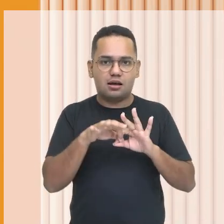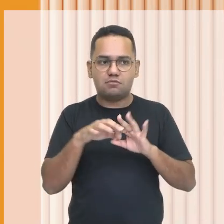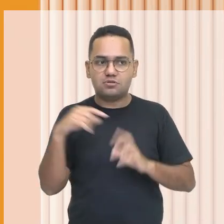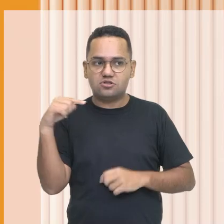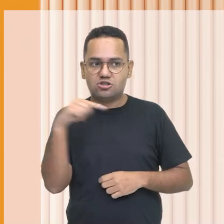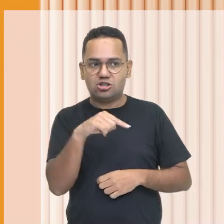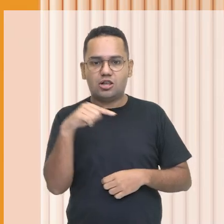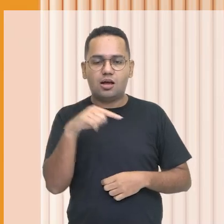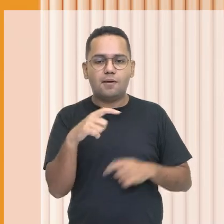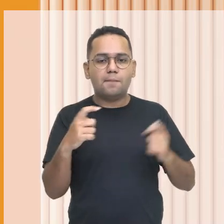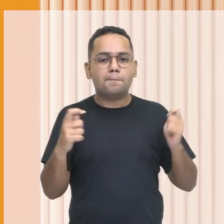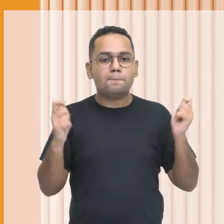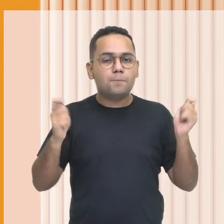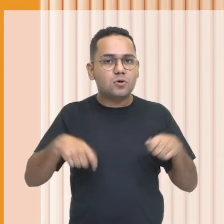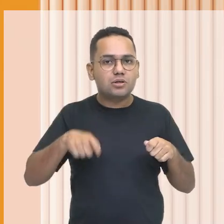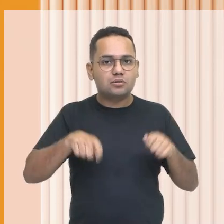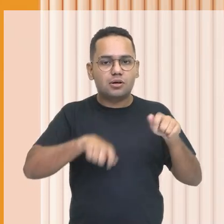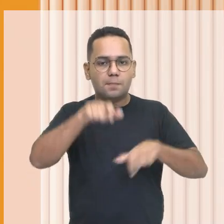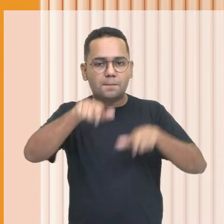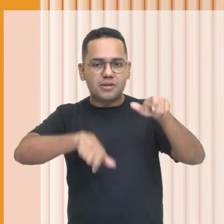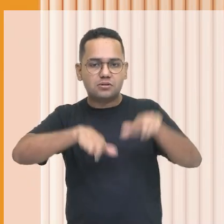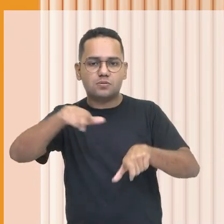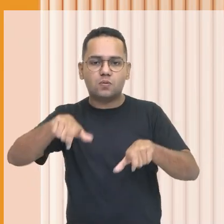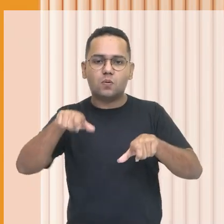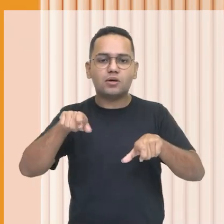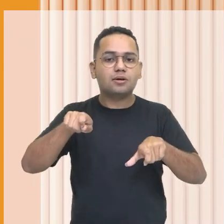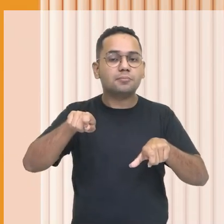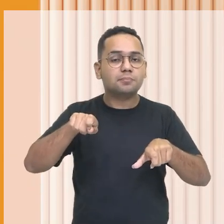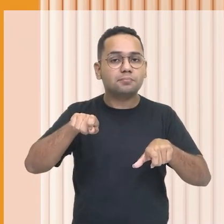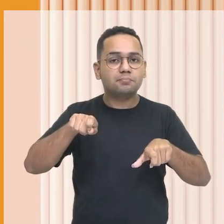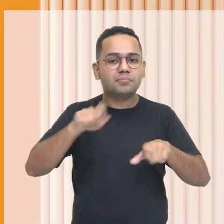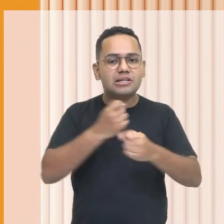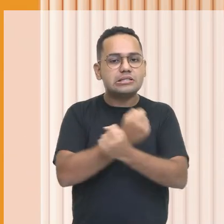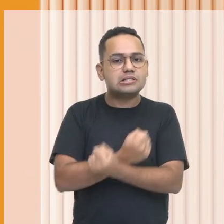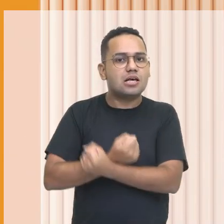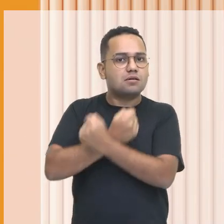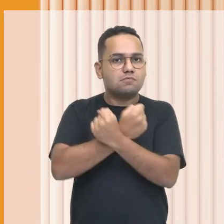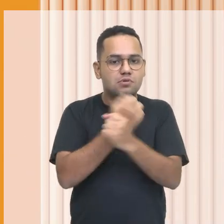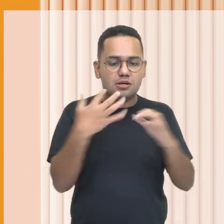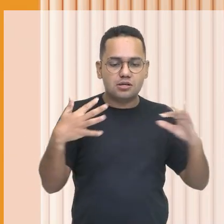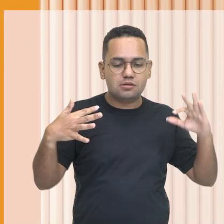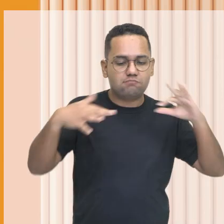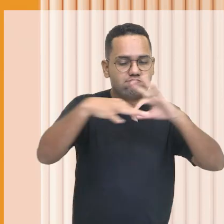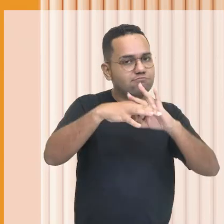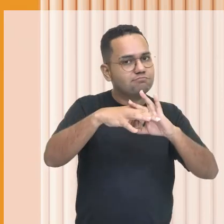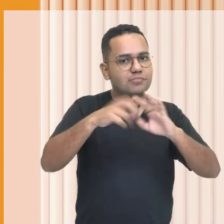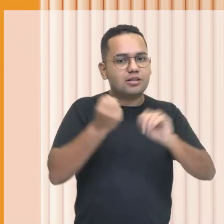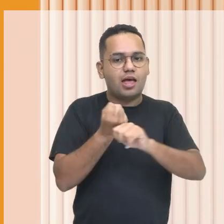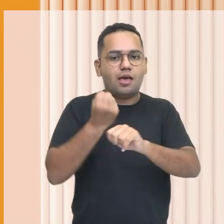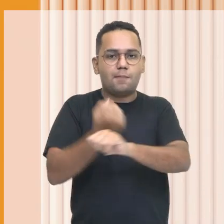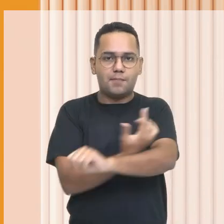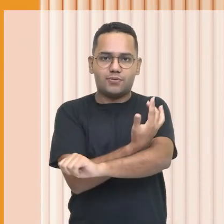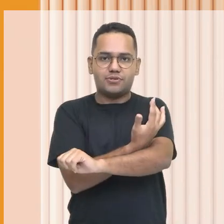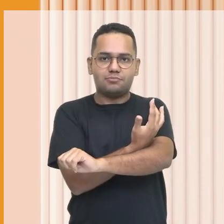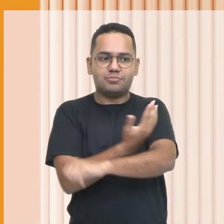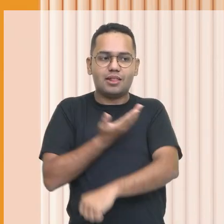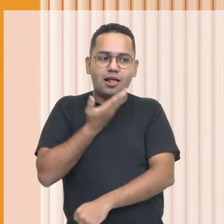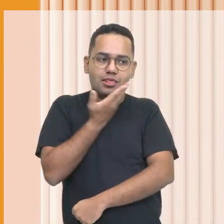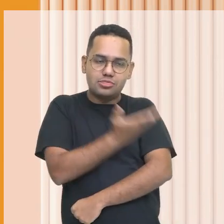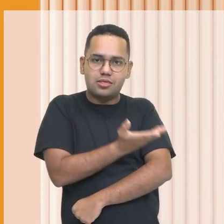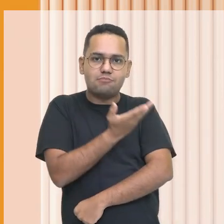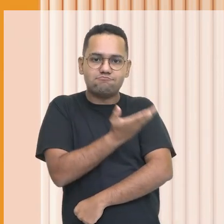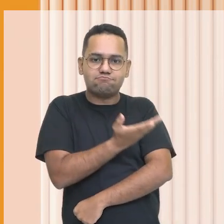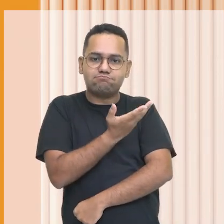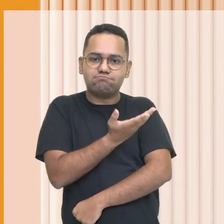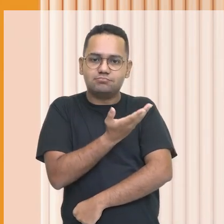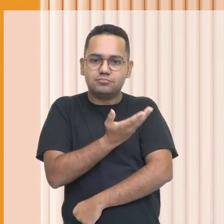garantia também que essas pessoas estivessem se sentindo, de certa forma, ligadas emocionalmente a essa figura do coronel,